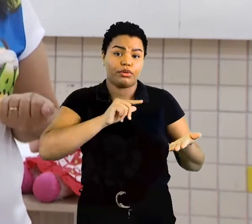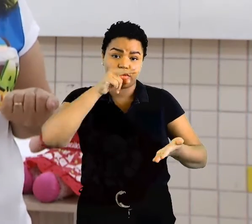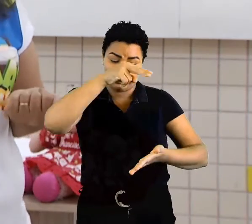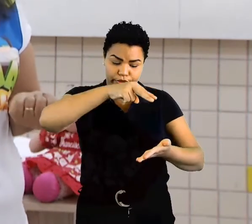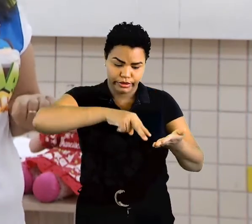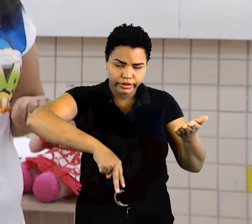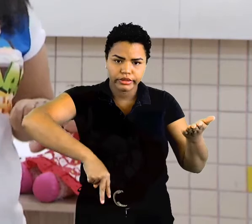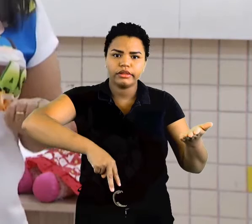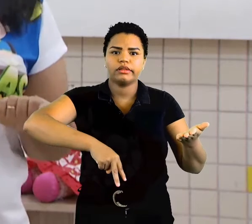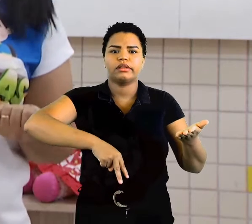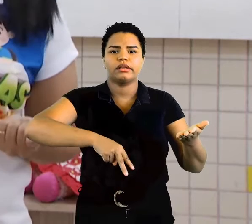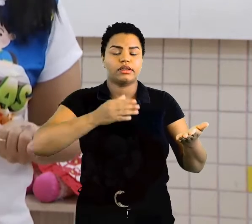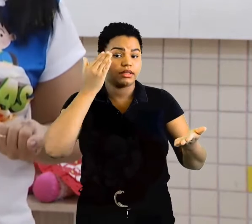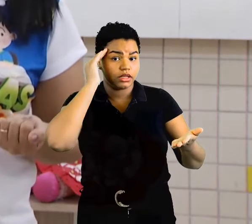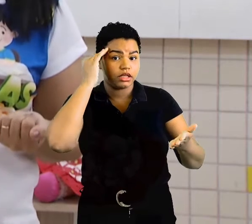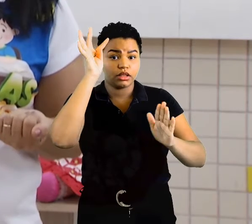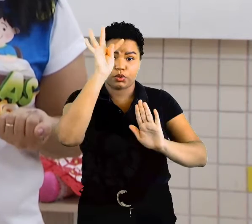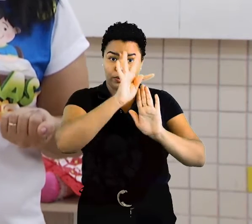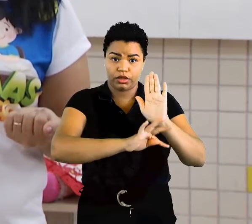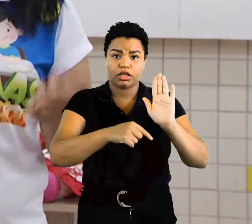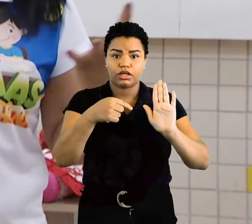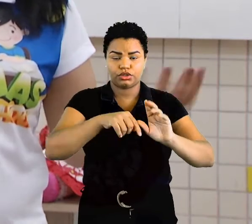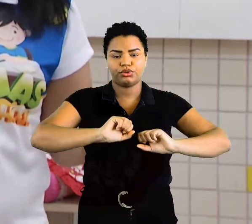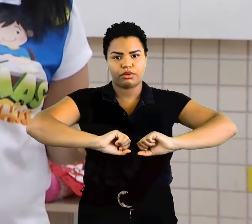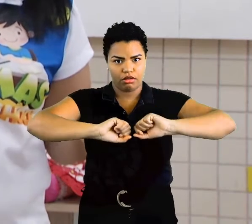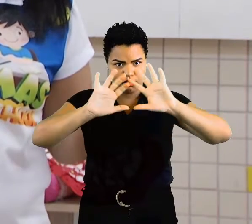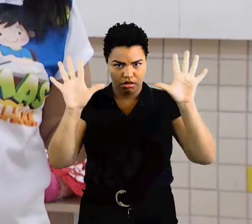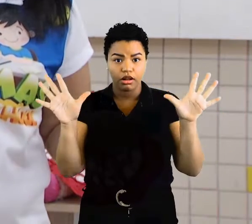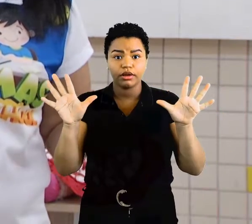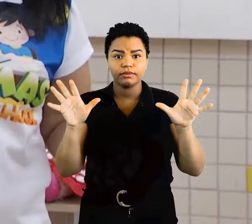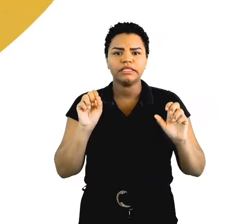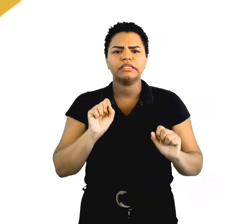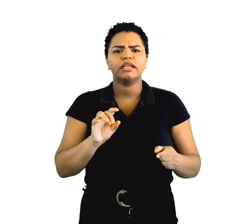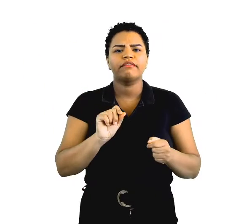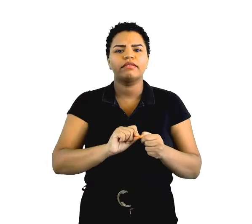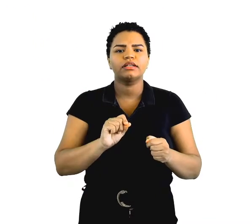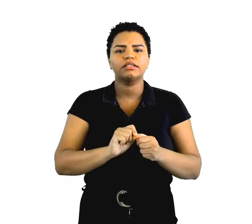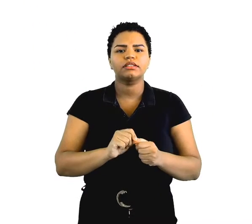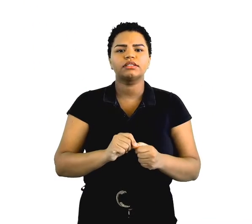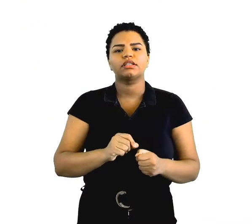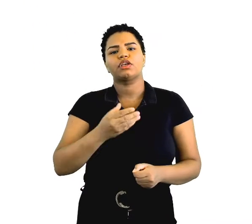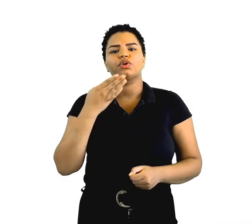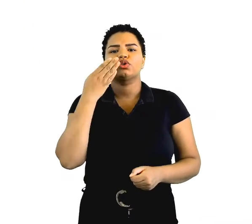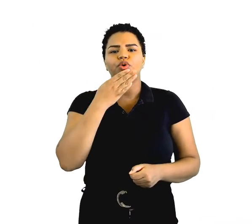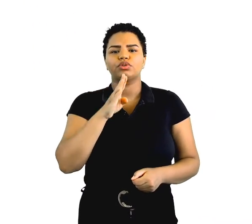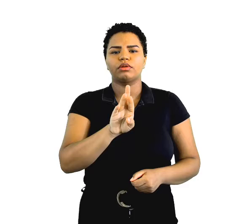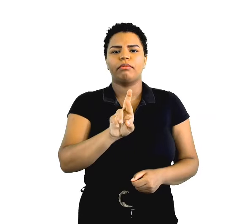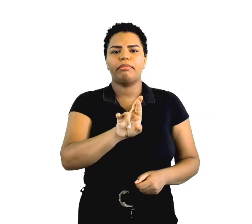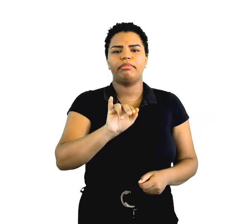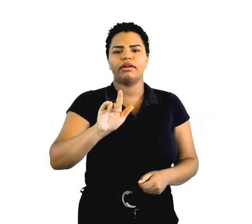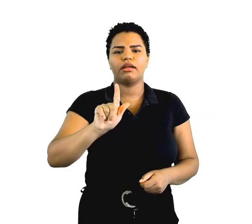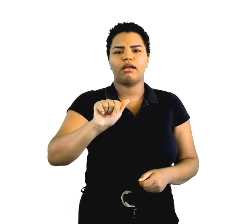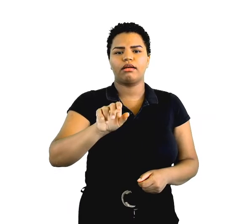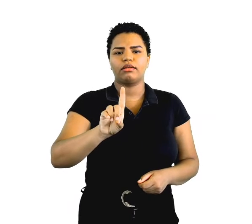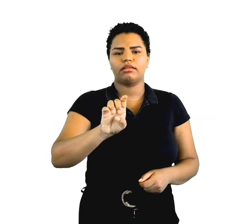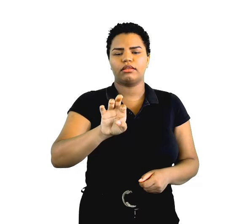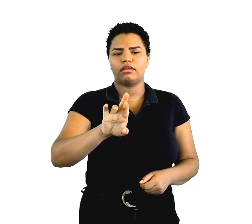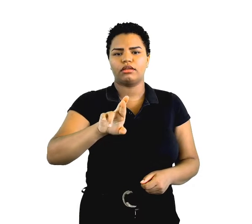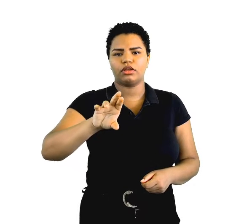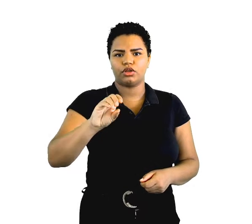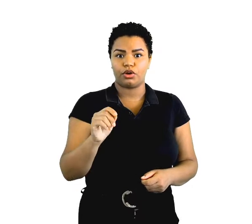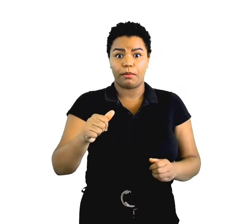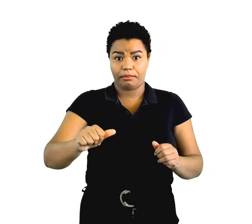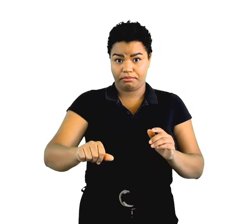que o texto diz. Por exemplo, se fôssemos fazer um brigadeiro, na primeira parte do brigadeiro tem o quê? Está lá